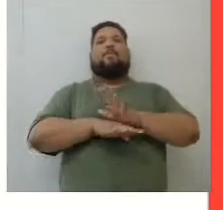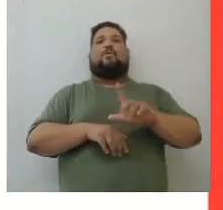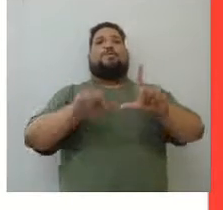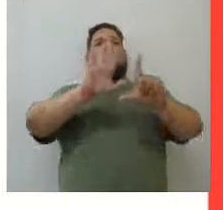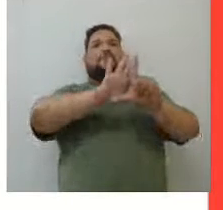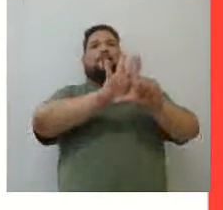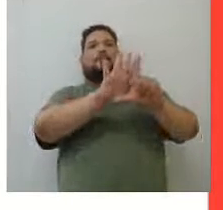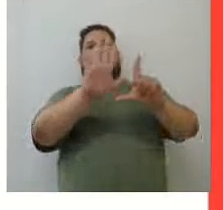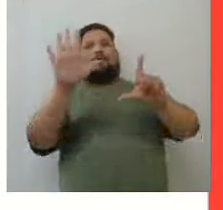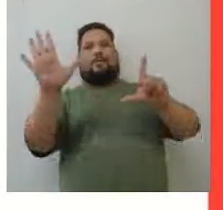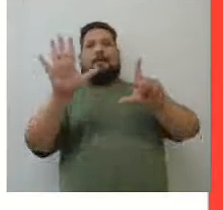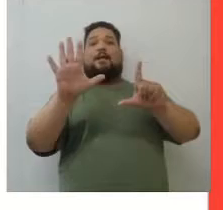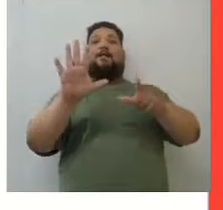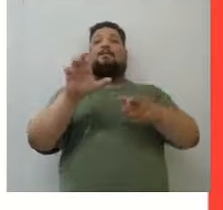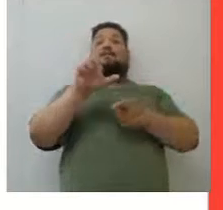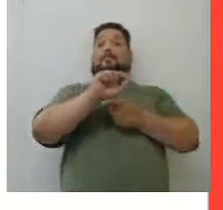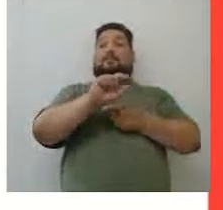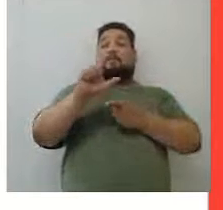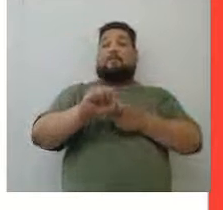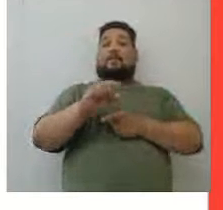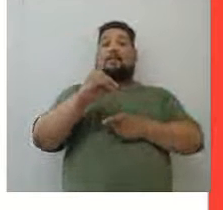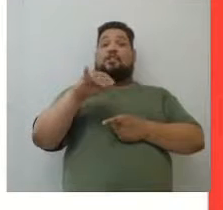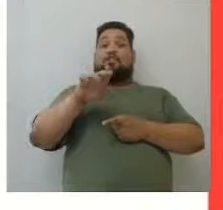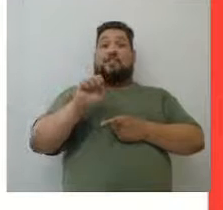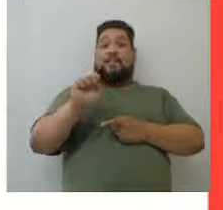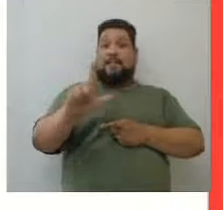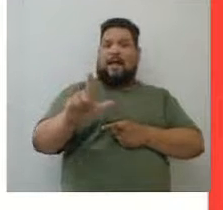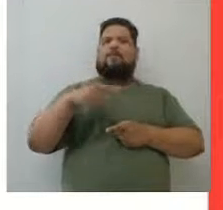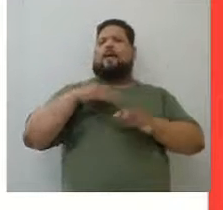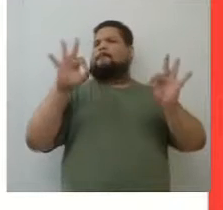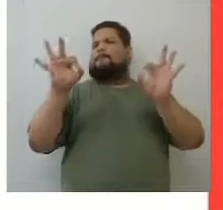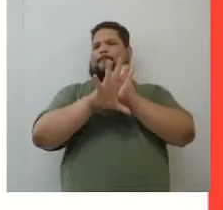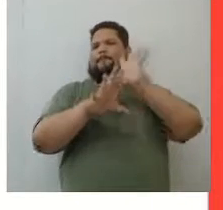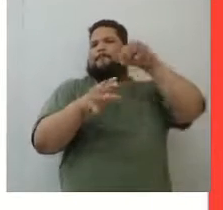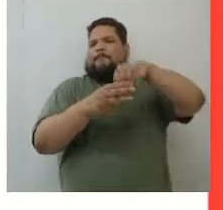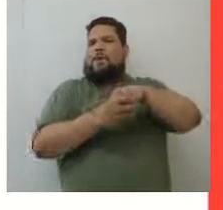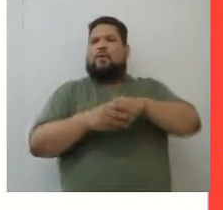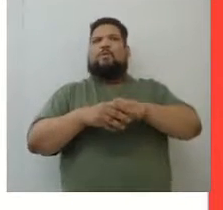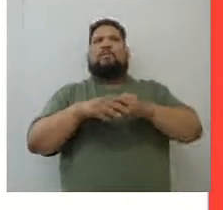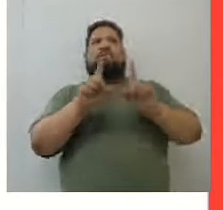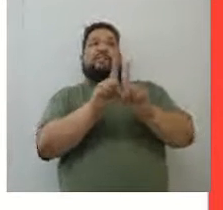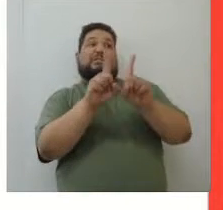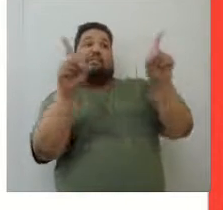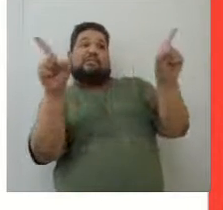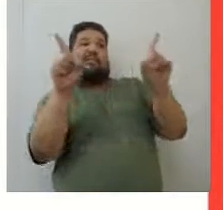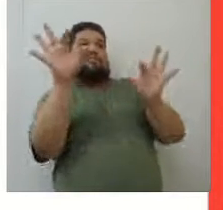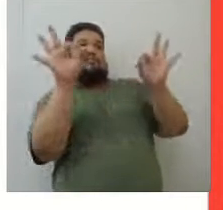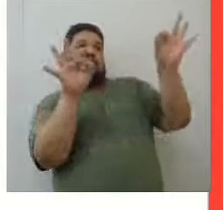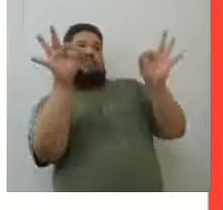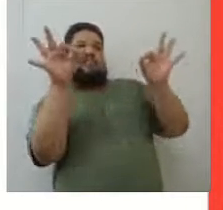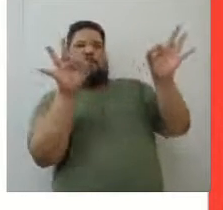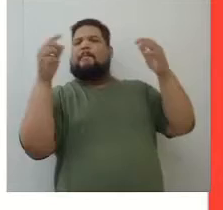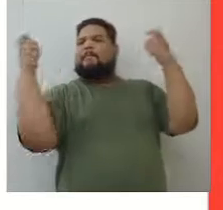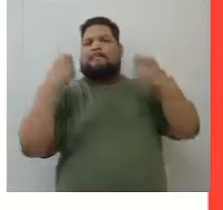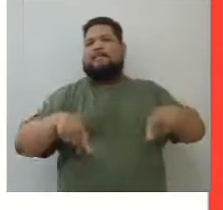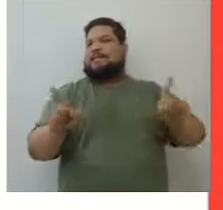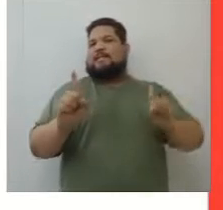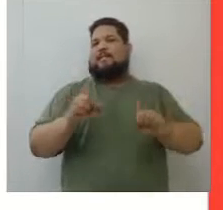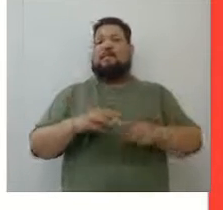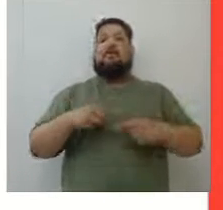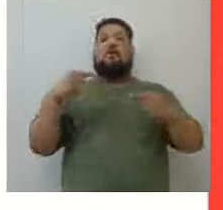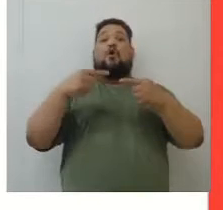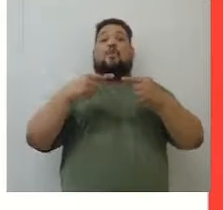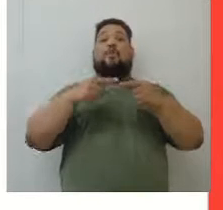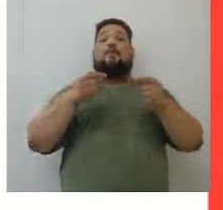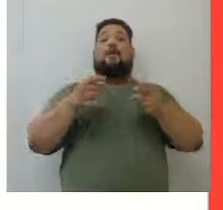meio de satélite, todo mundo bonitinho, conversorzinho digital, não precisa de muita antena para estar mexendo. Então, esse sinal já é um sinal